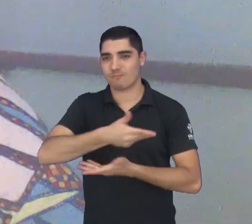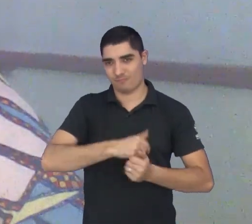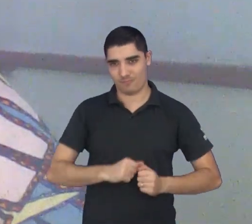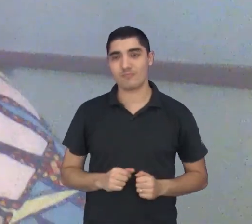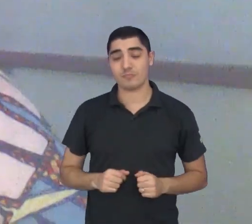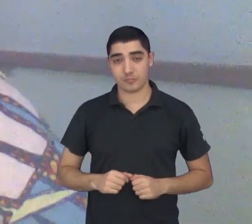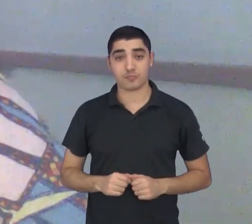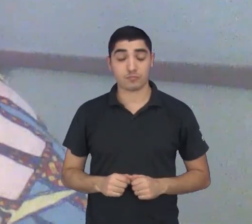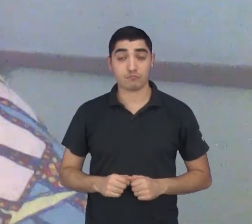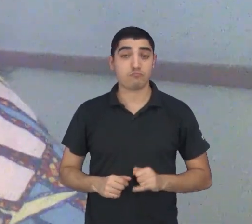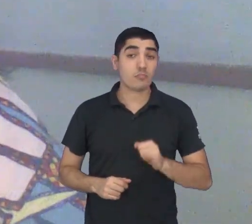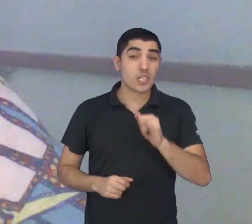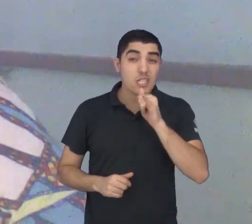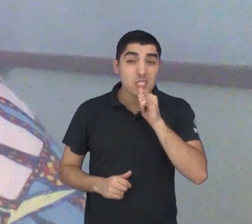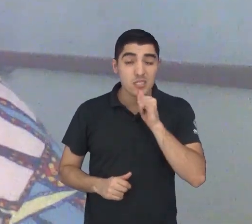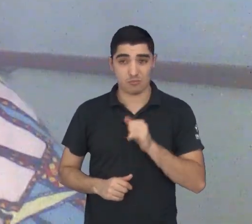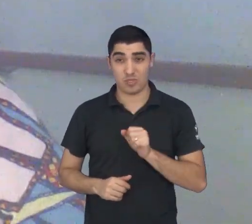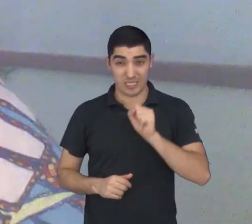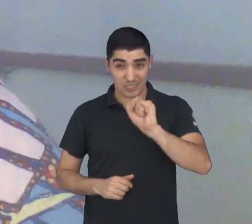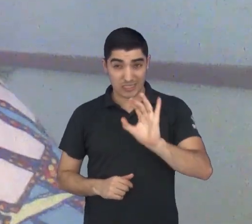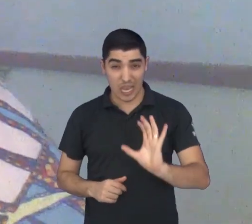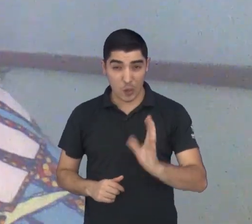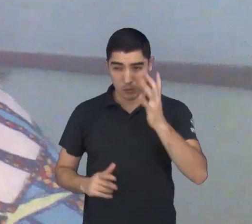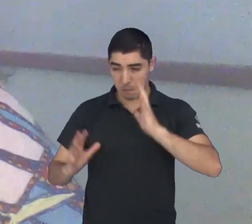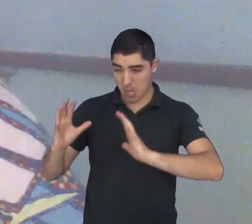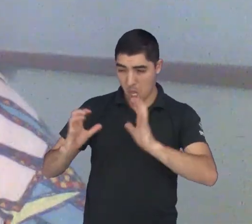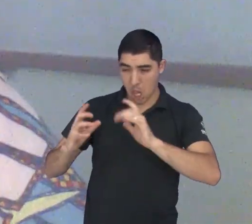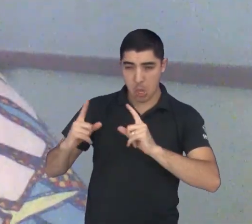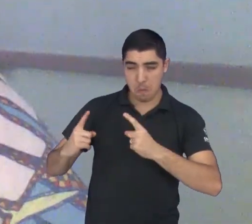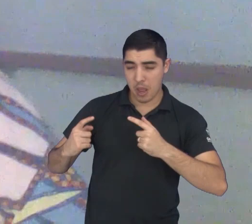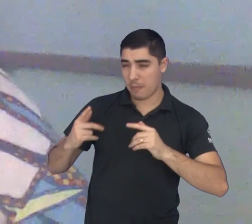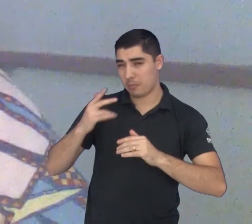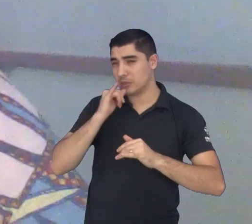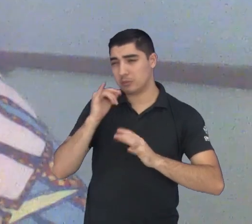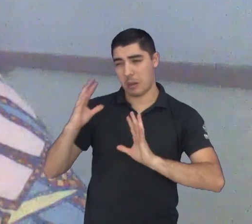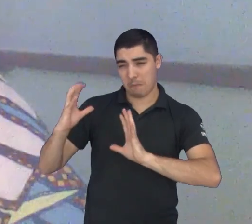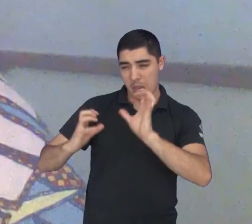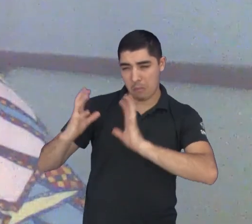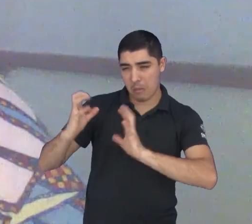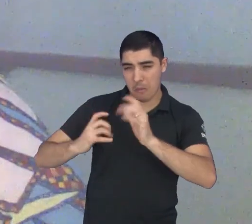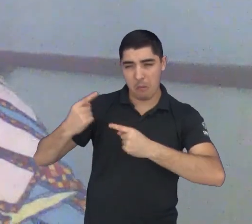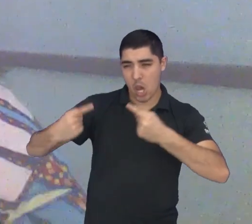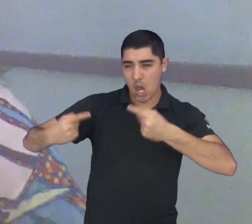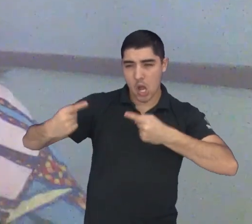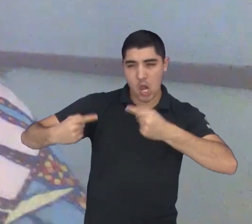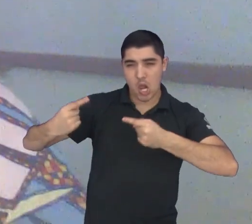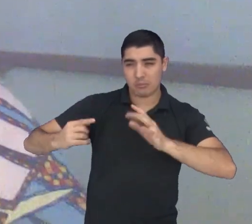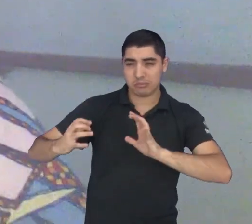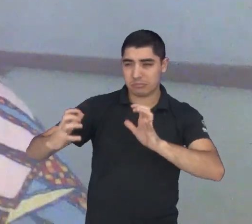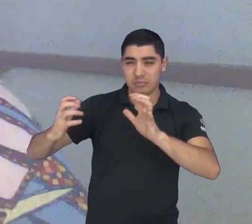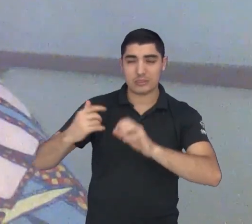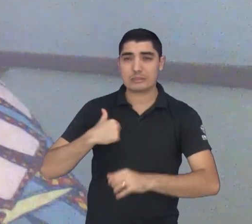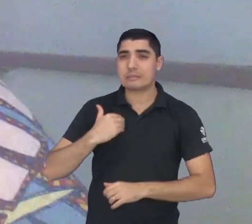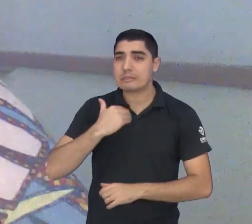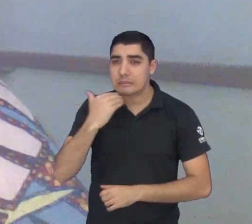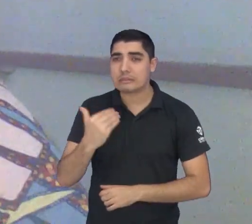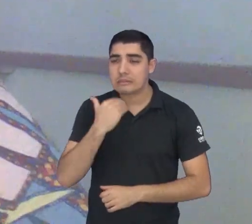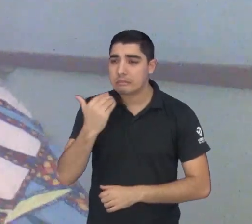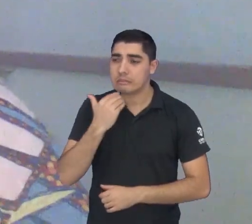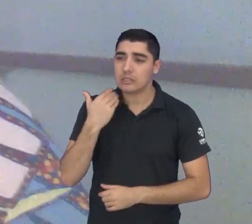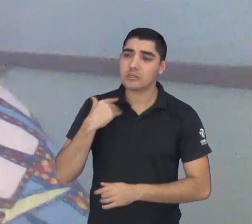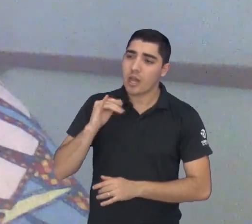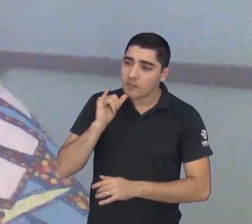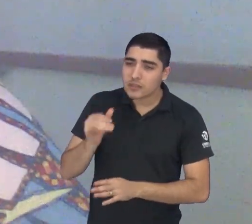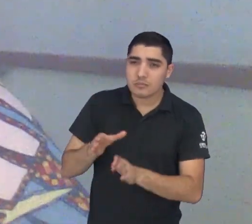casos, quando realmente não adianta fazer a comunicação, quando não adianta mais mandar a notificação, aí sim,